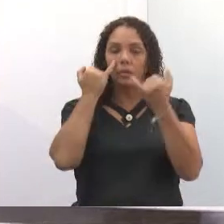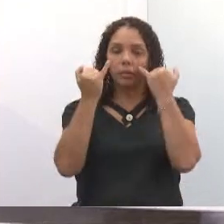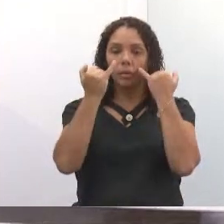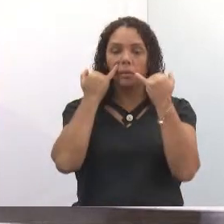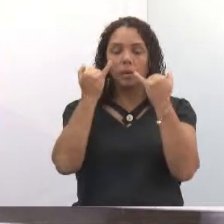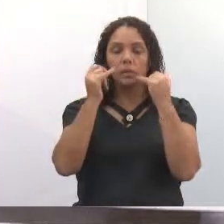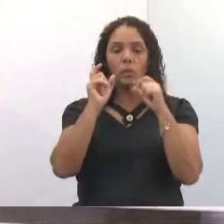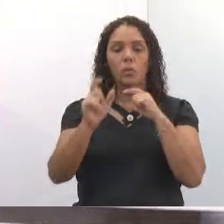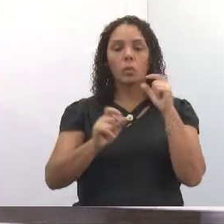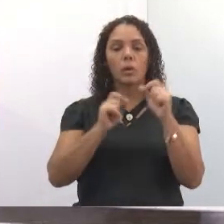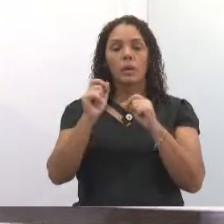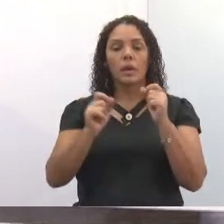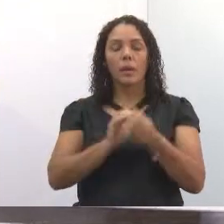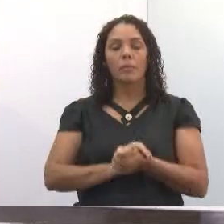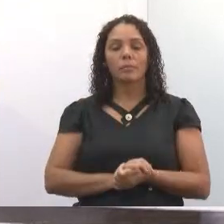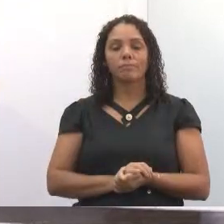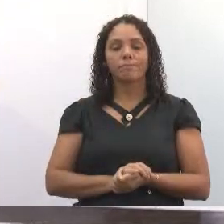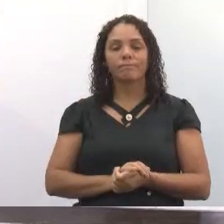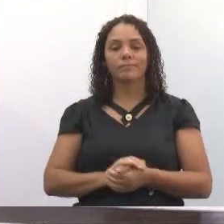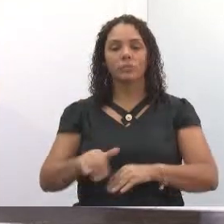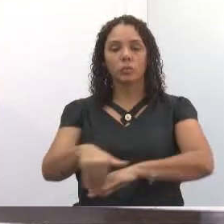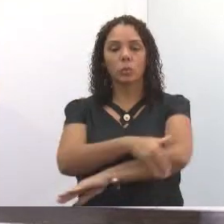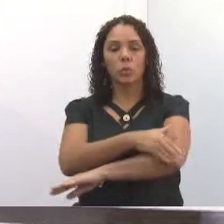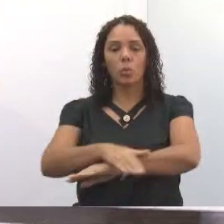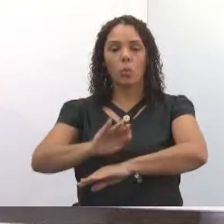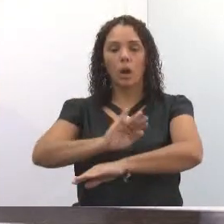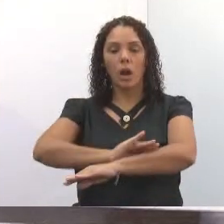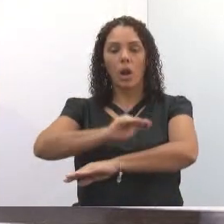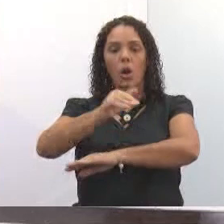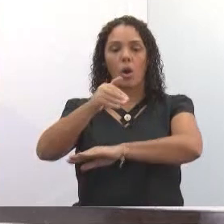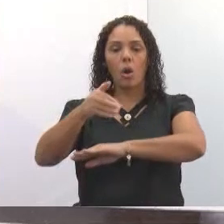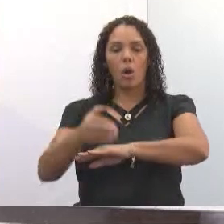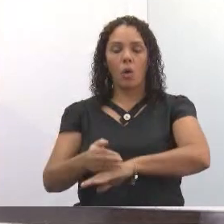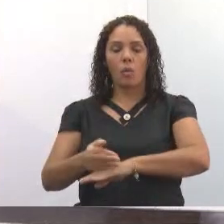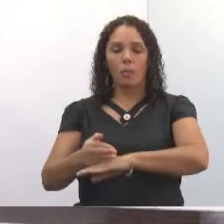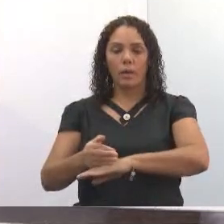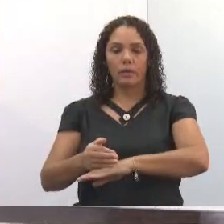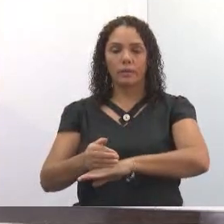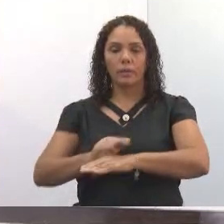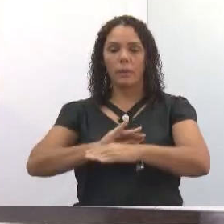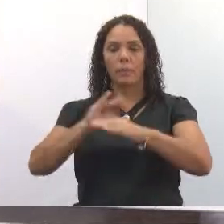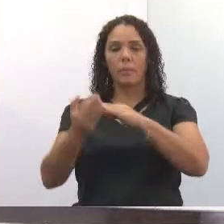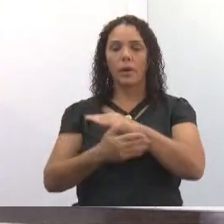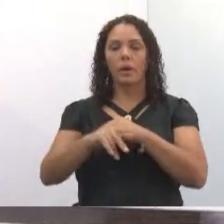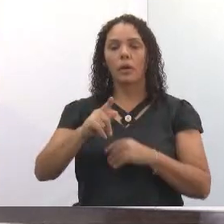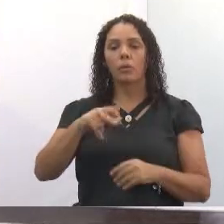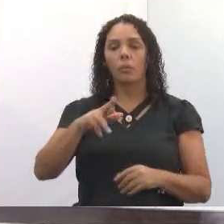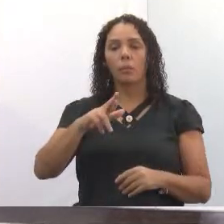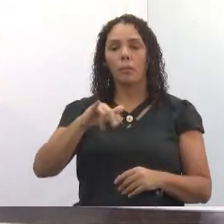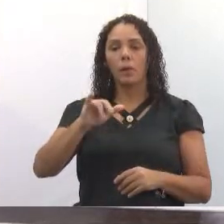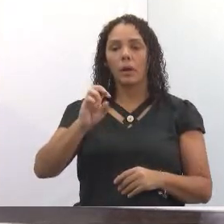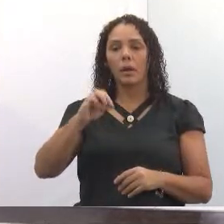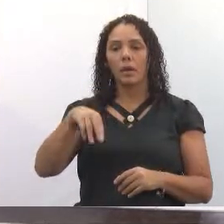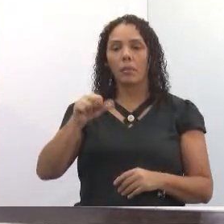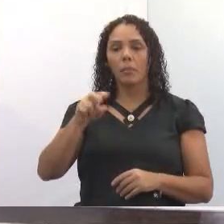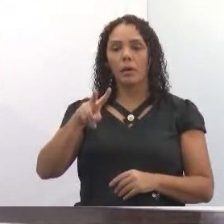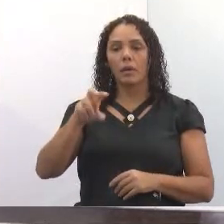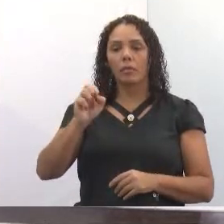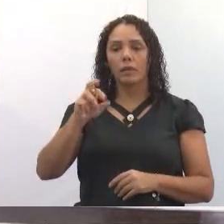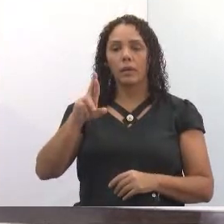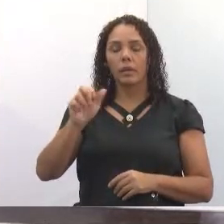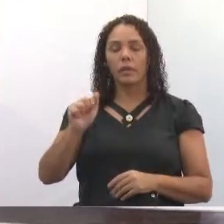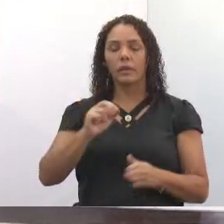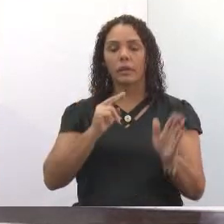sobre a instalação de lombada na Rua das Malvas, no Jardim Primavera. Autoria,